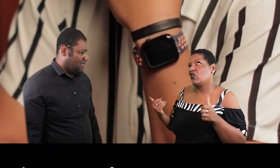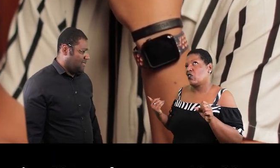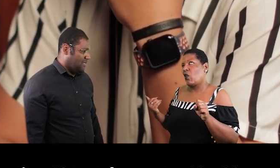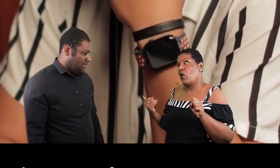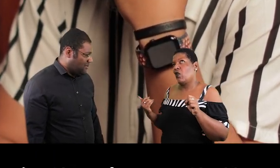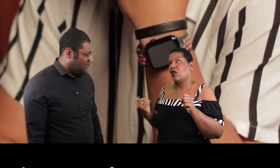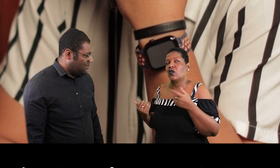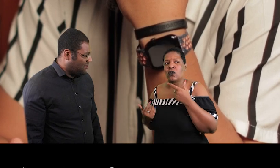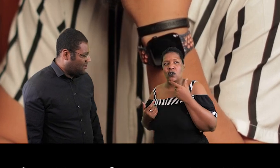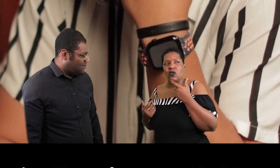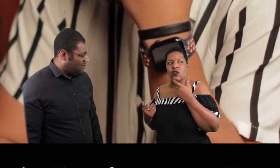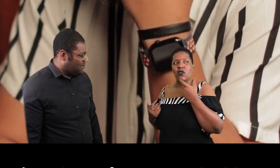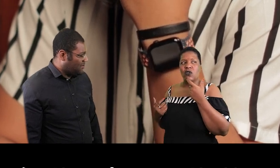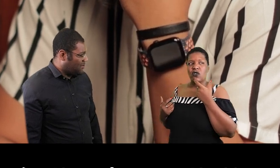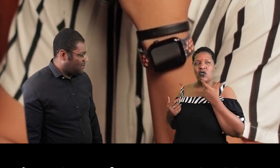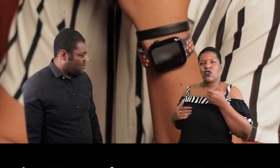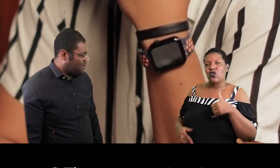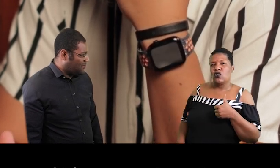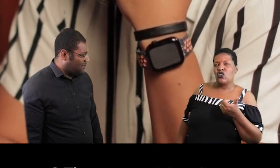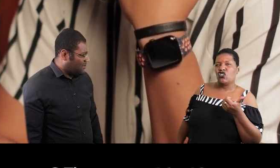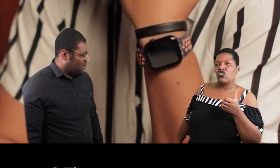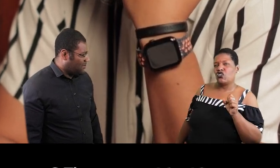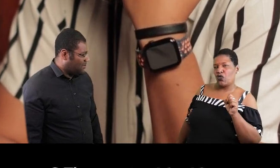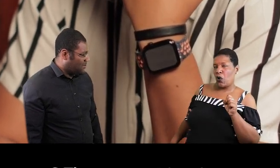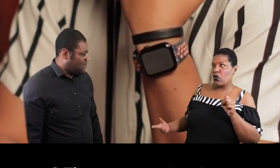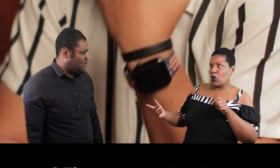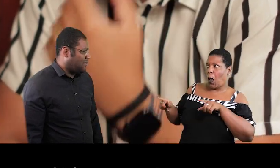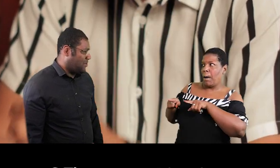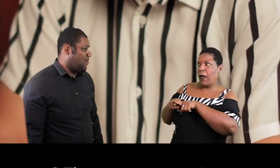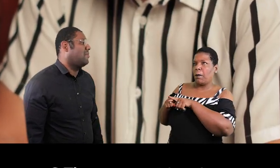ou talvez entre 18 e 20, o Thiago entre